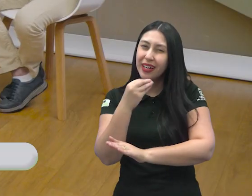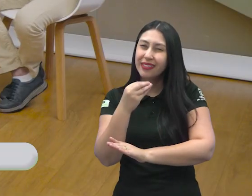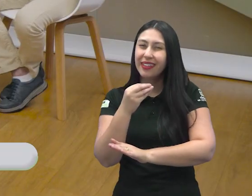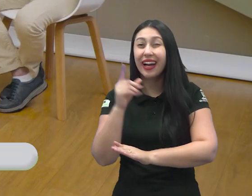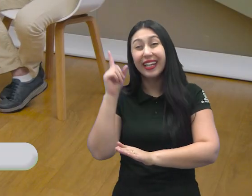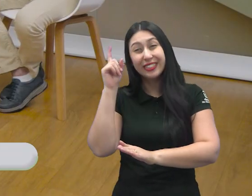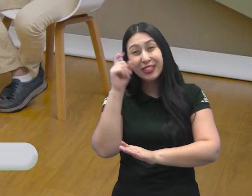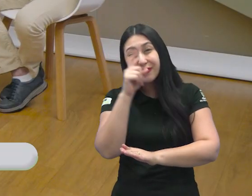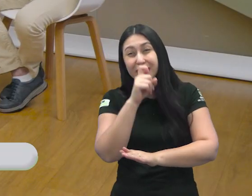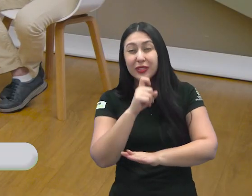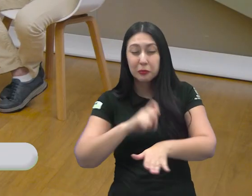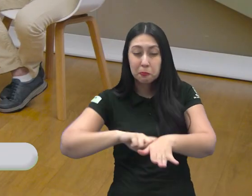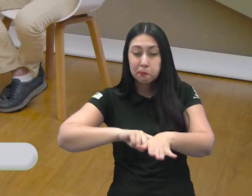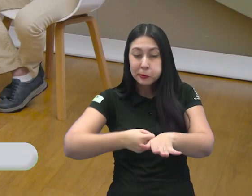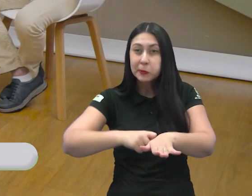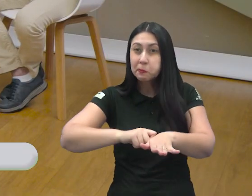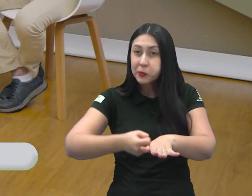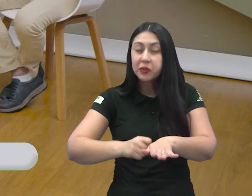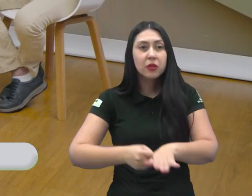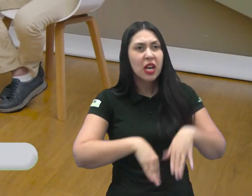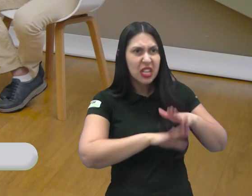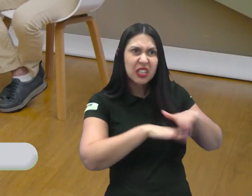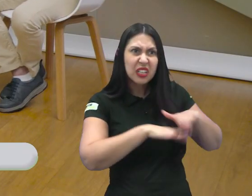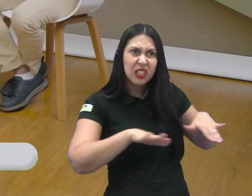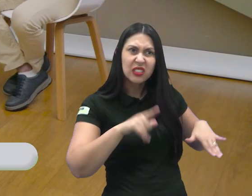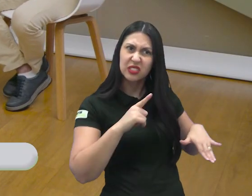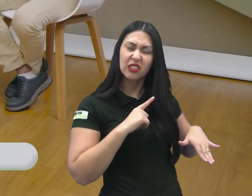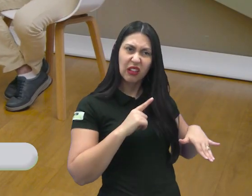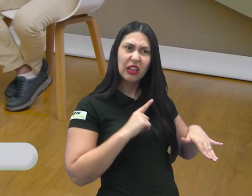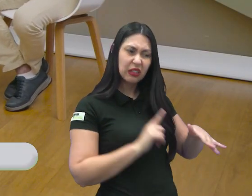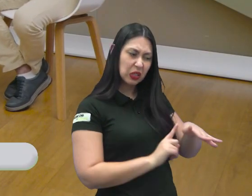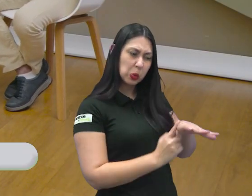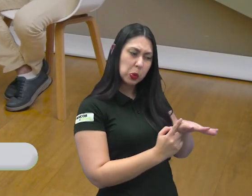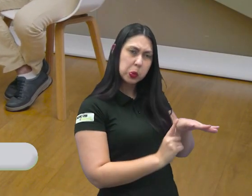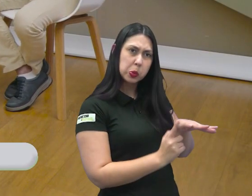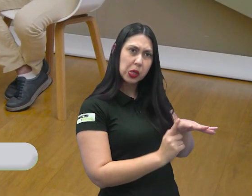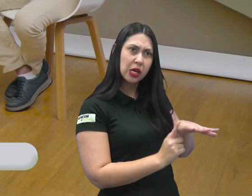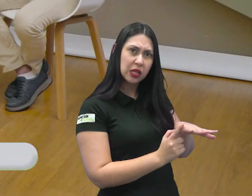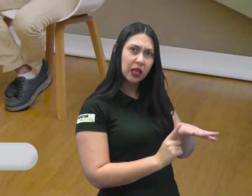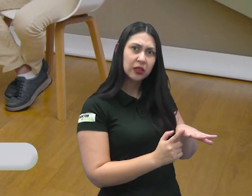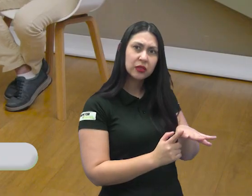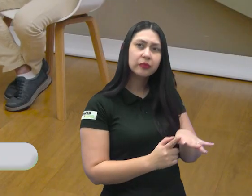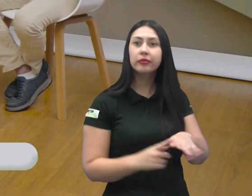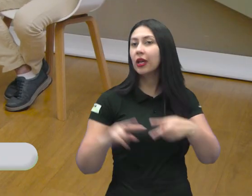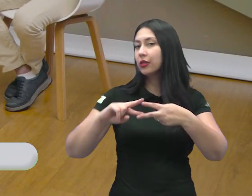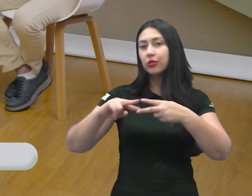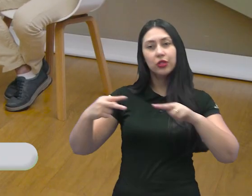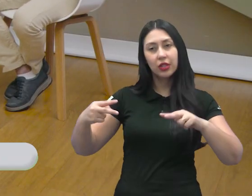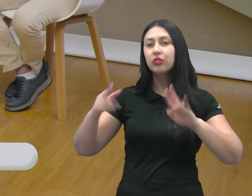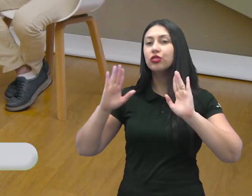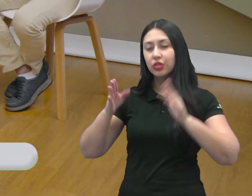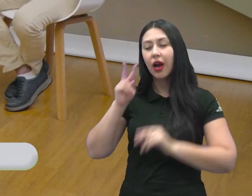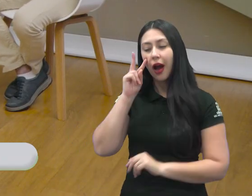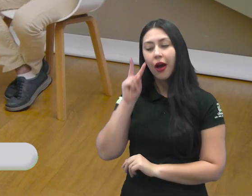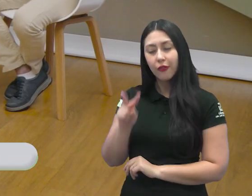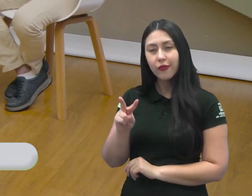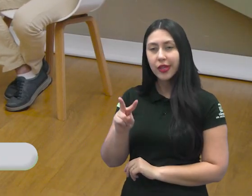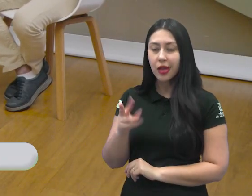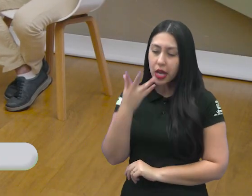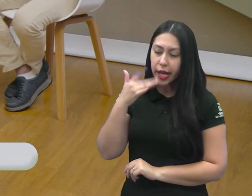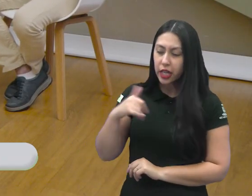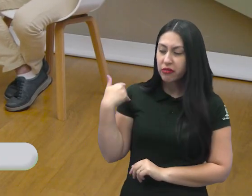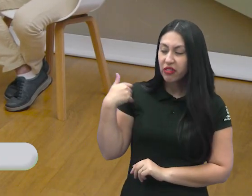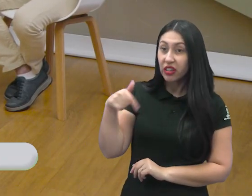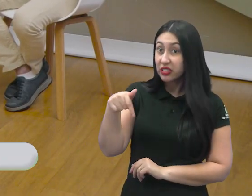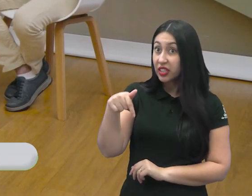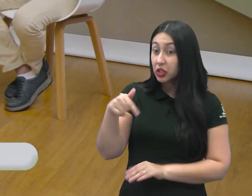parafuso. Entendi. Crianças podem ter joanete ou geralmente acomete mais os adultos e os idosos? É hereditário. Então, eu já vi crianças com 7 anos com o início. A